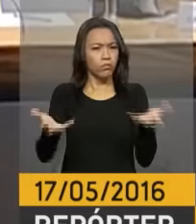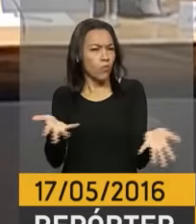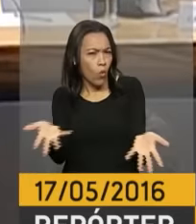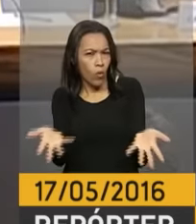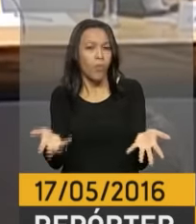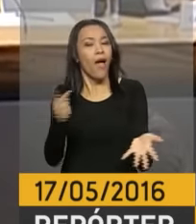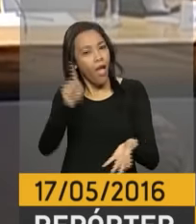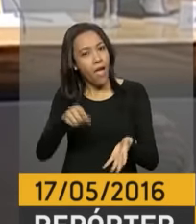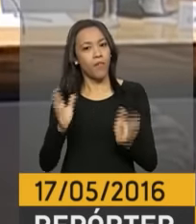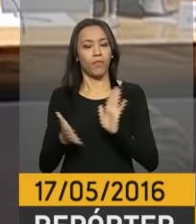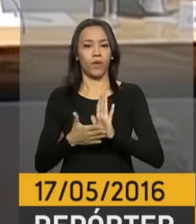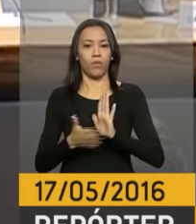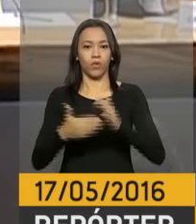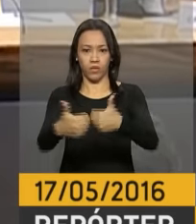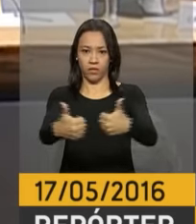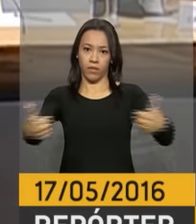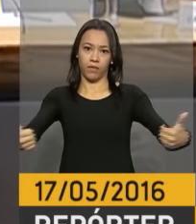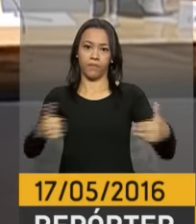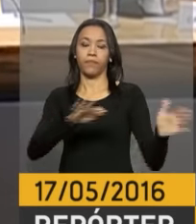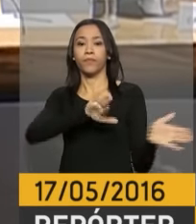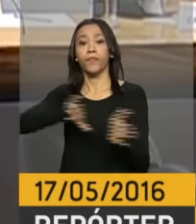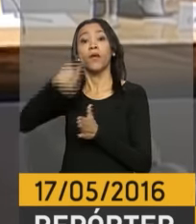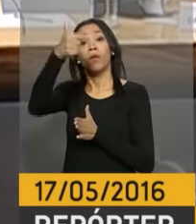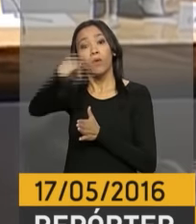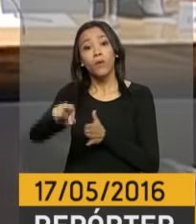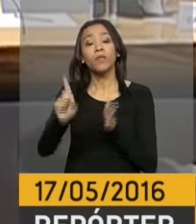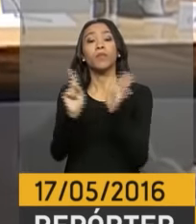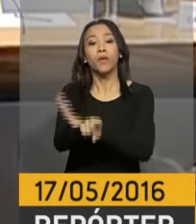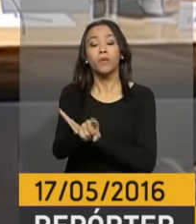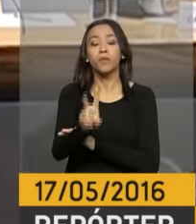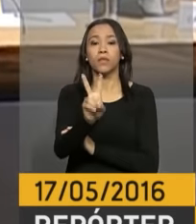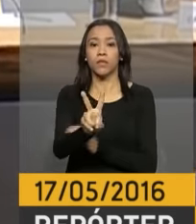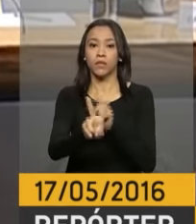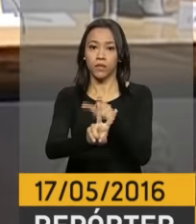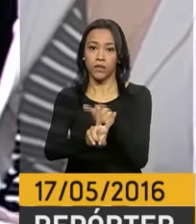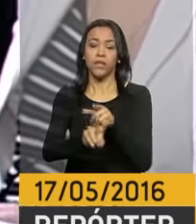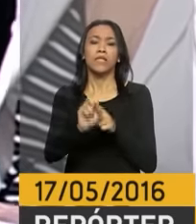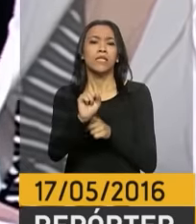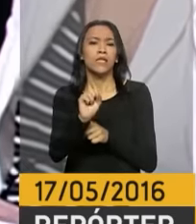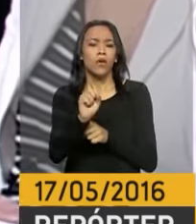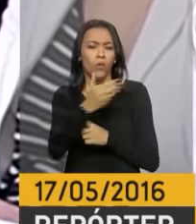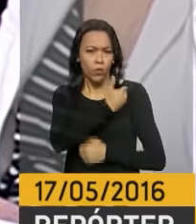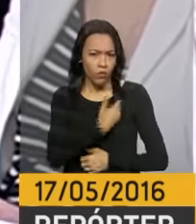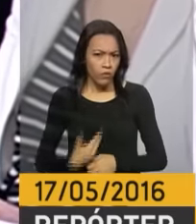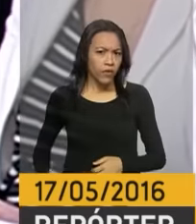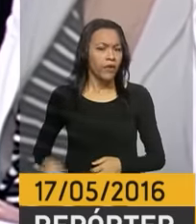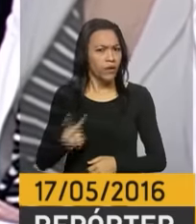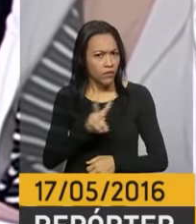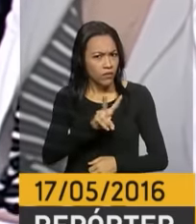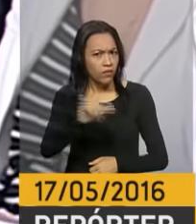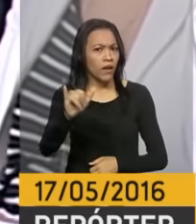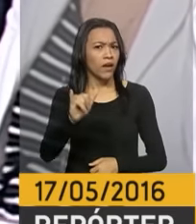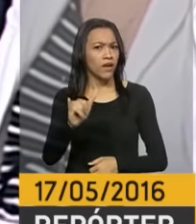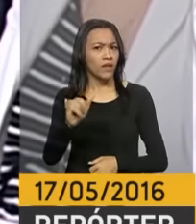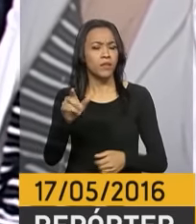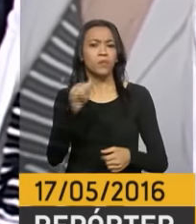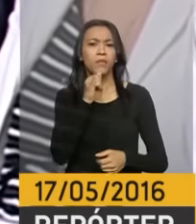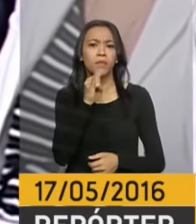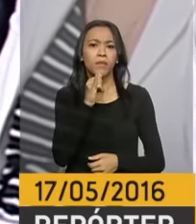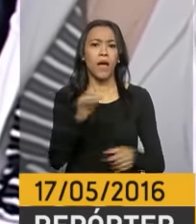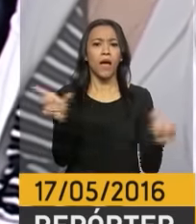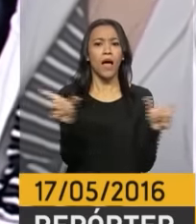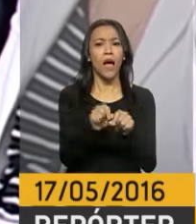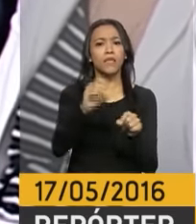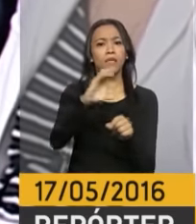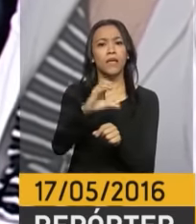essa é a proposta, sim. Tá. E a outra questão, eu gostaria de saber se o governo vai, de fato, elevar a CID para compensar o fato de que a